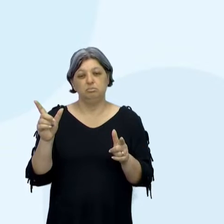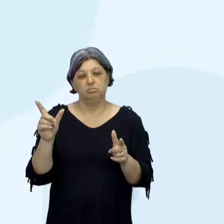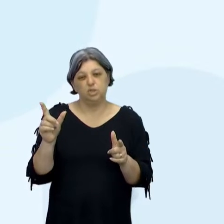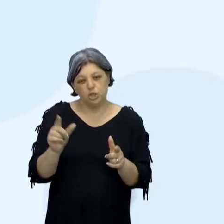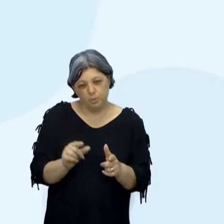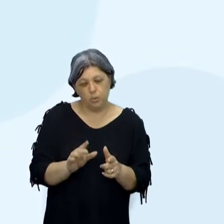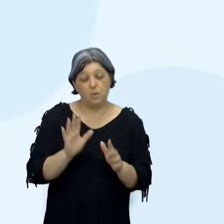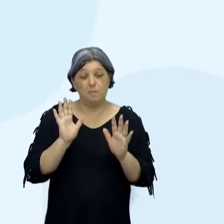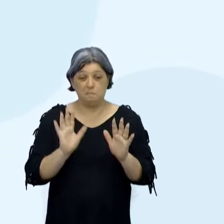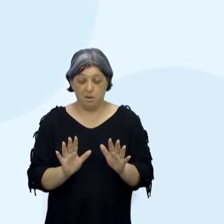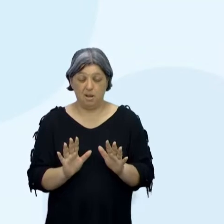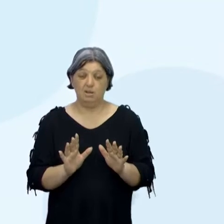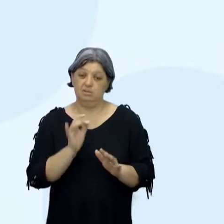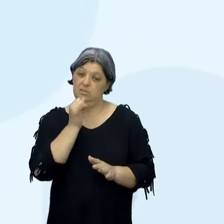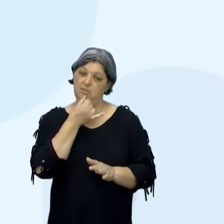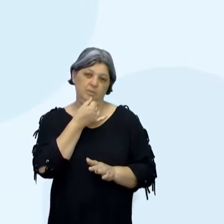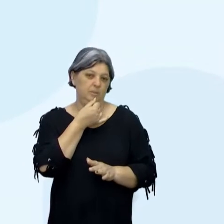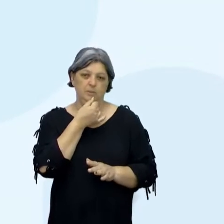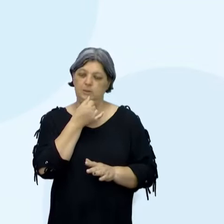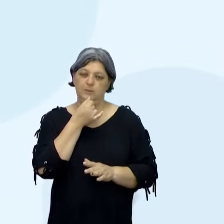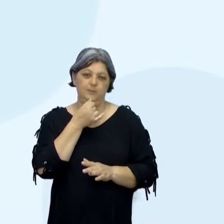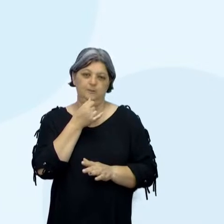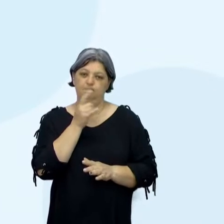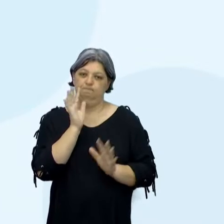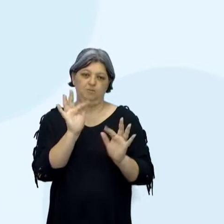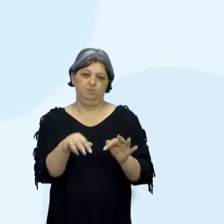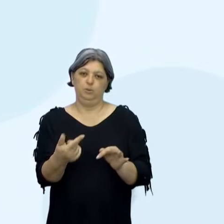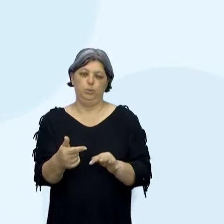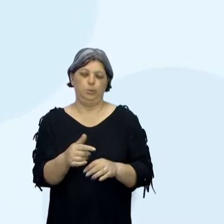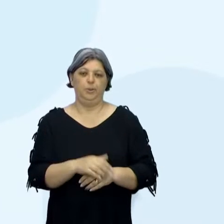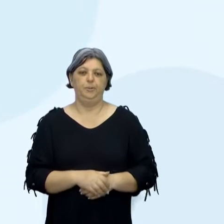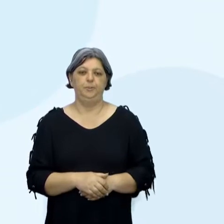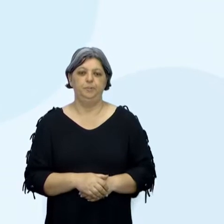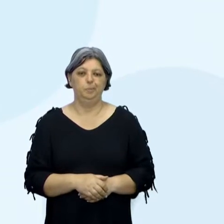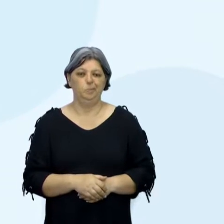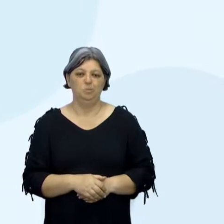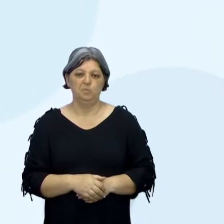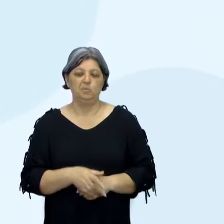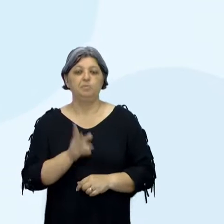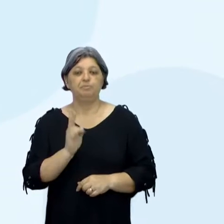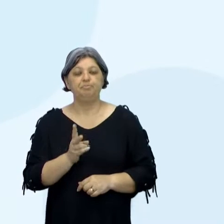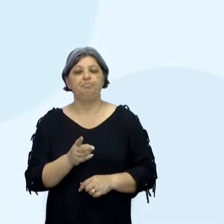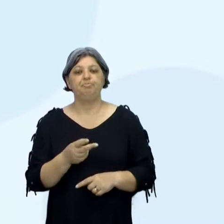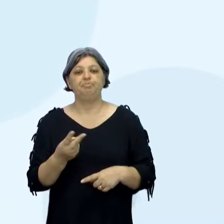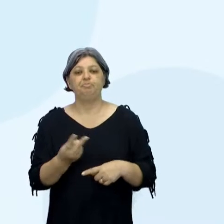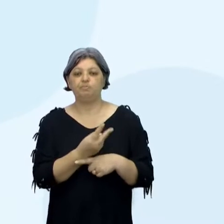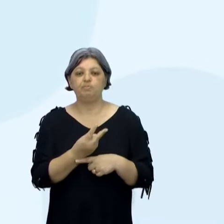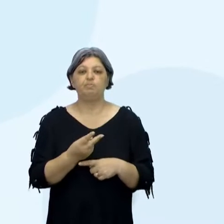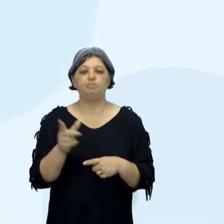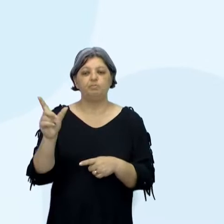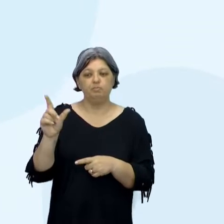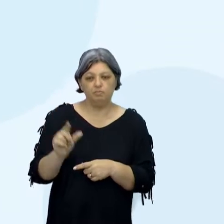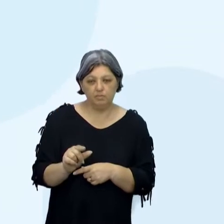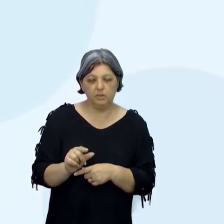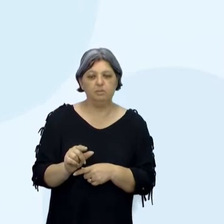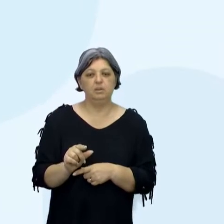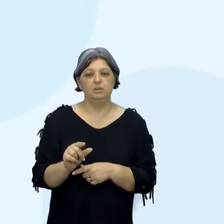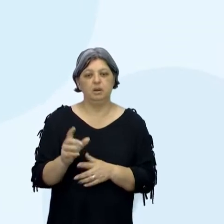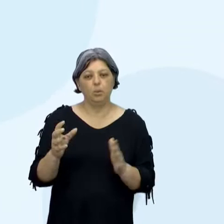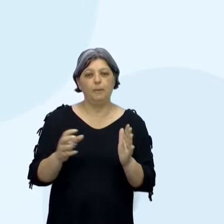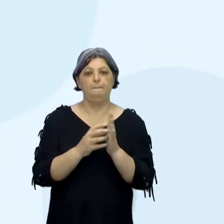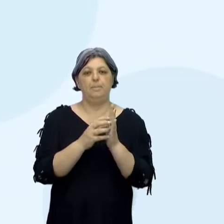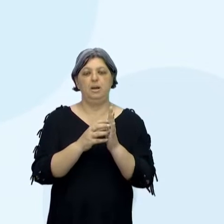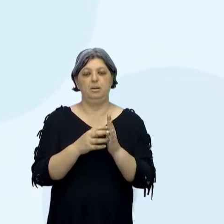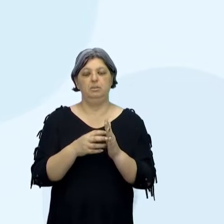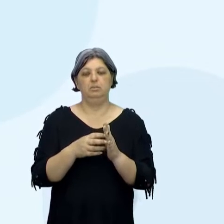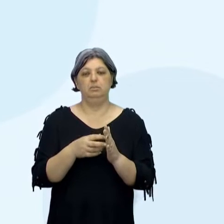infelizmente, ele não terminou. E a gente tem que buscar sempre minimizar isso cada vez mais e até